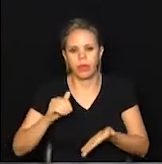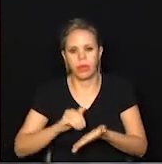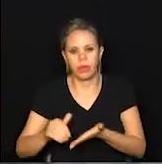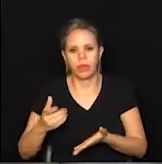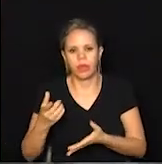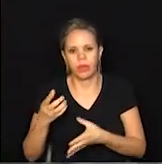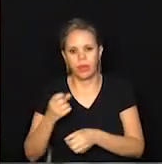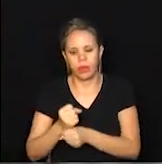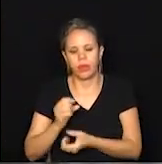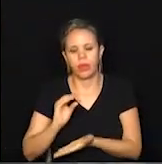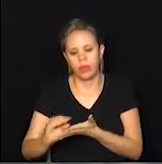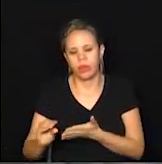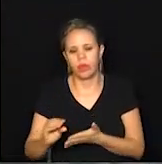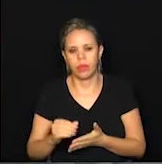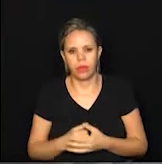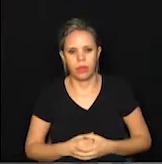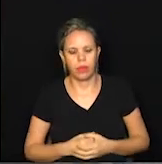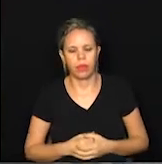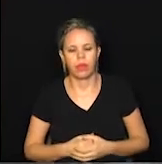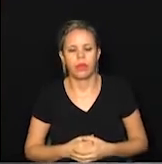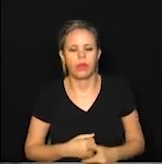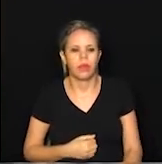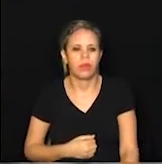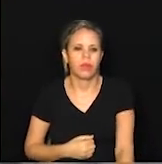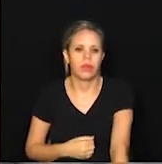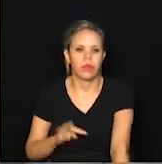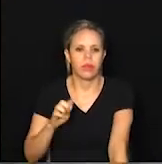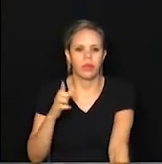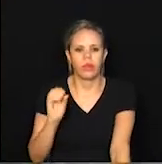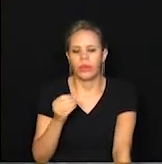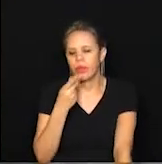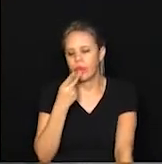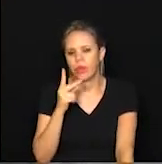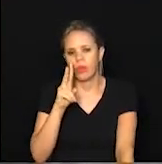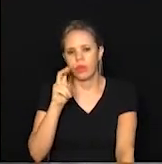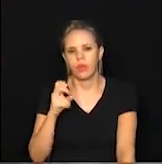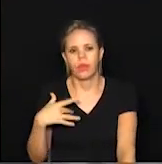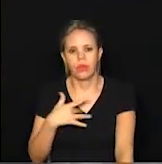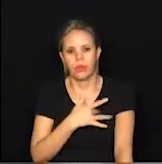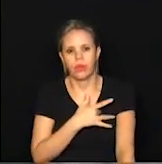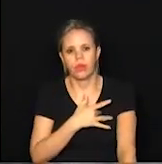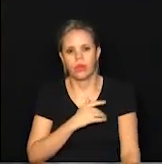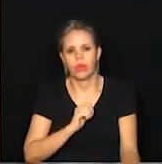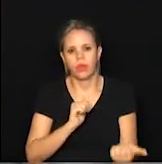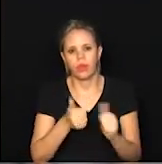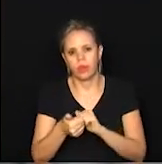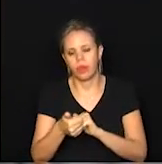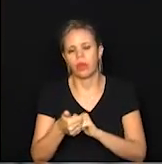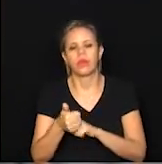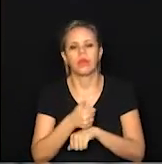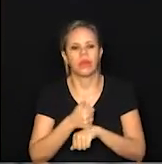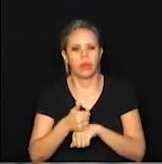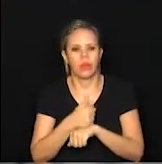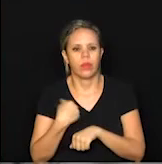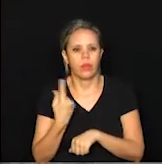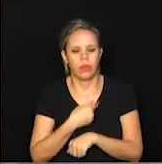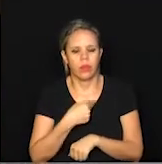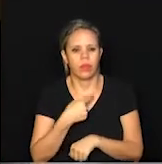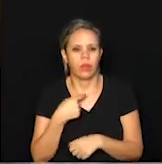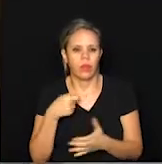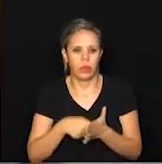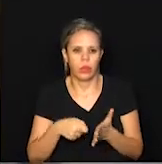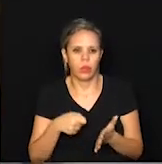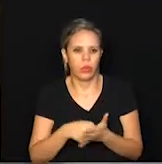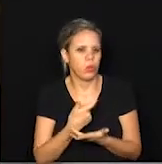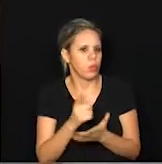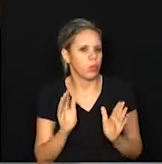Finanças sobre esse sentido. O Thiago falando sobre saúde do atleta, que é essa a nossa questão, a gente não tem